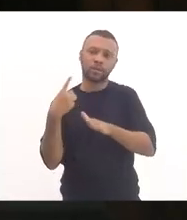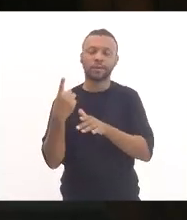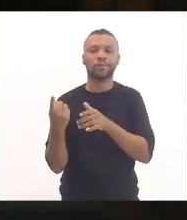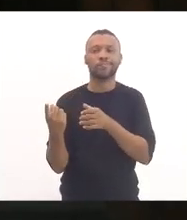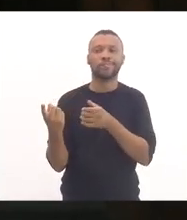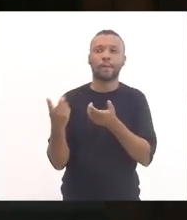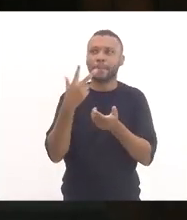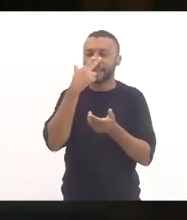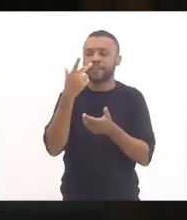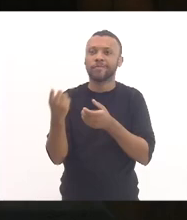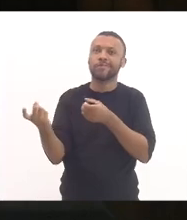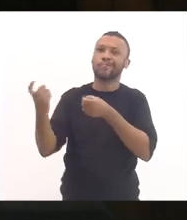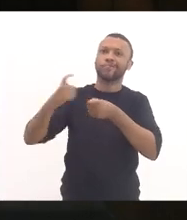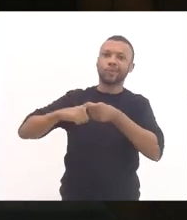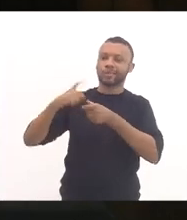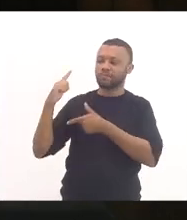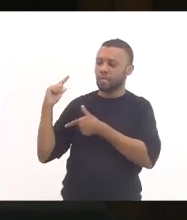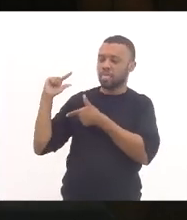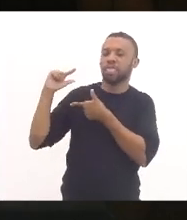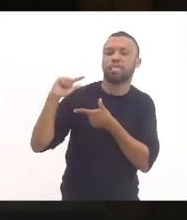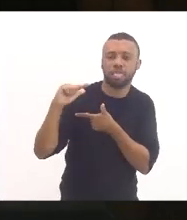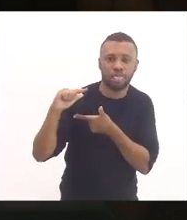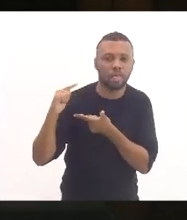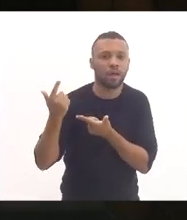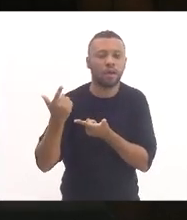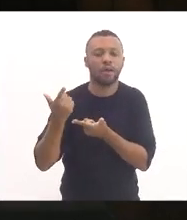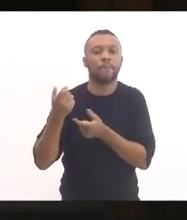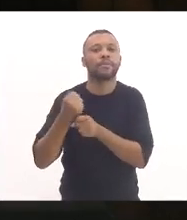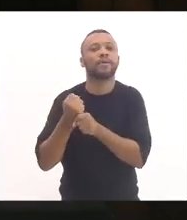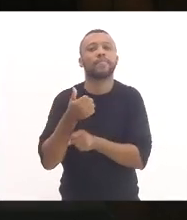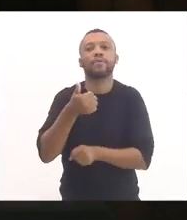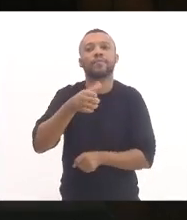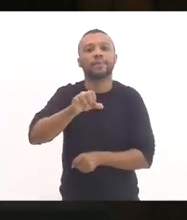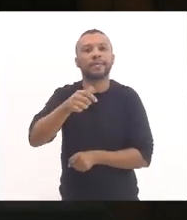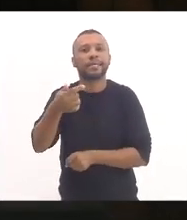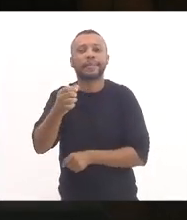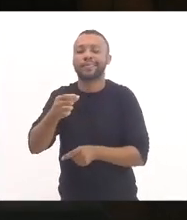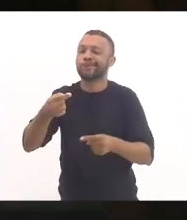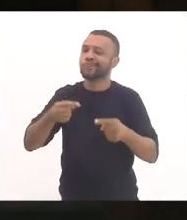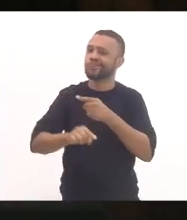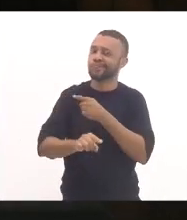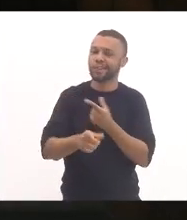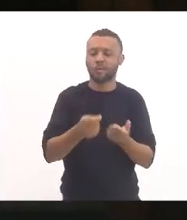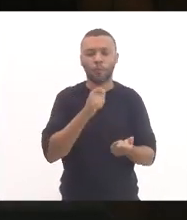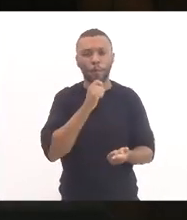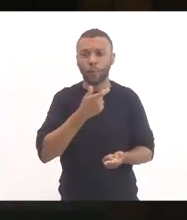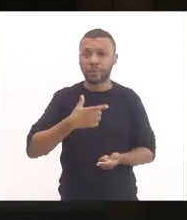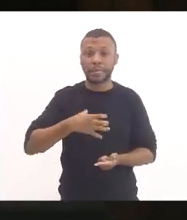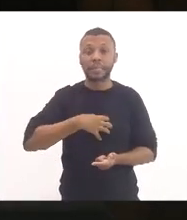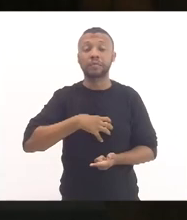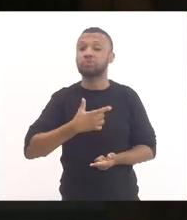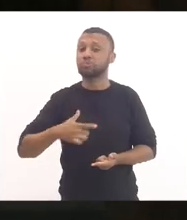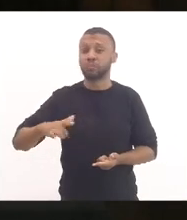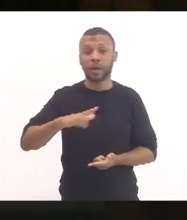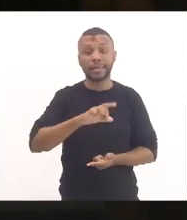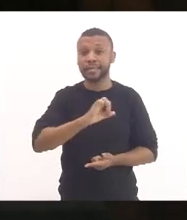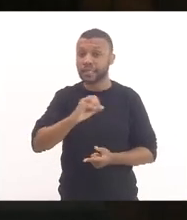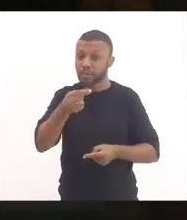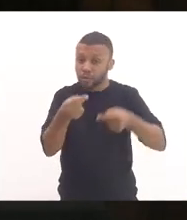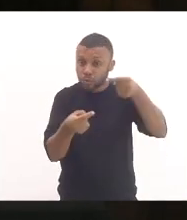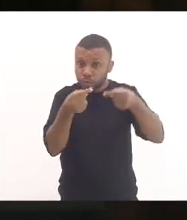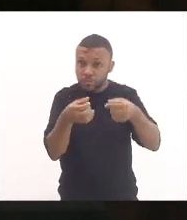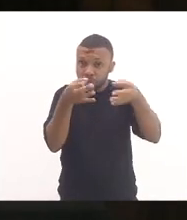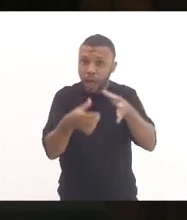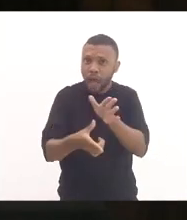regressando os anos 70 então não faz o menor sentido e o que eu havia dito anteriormente sua houvesse sido